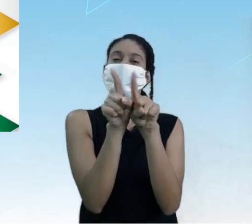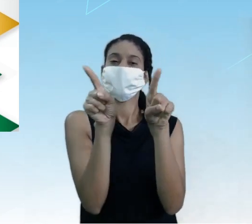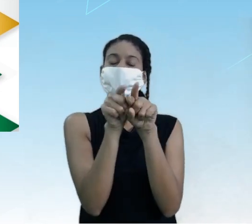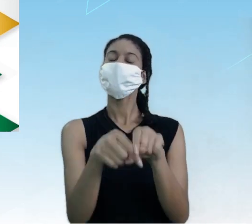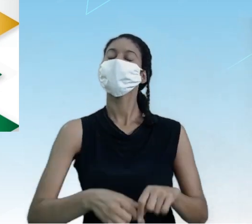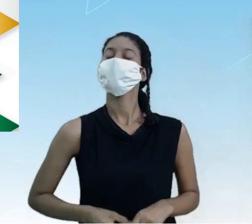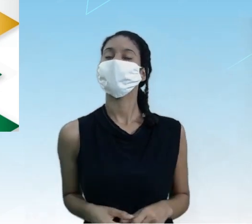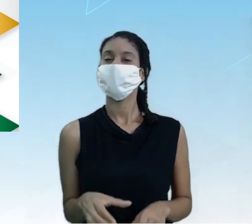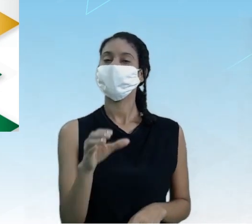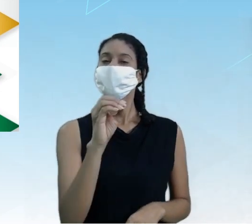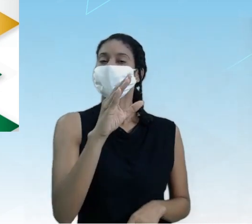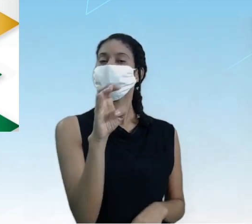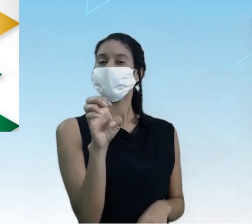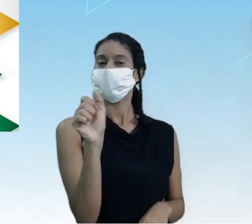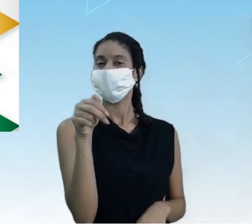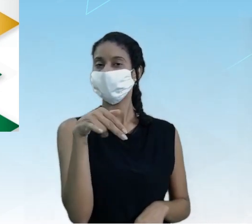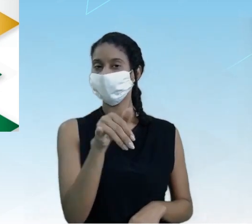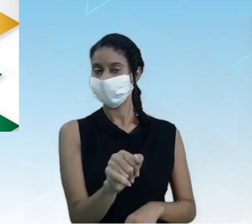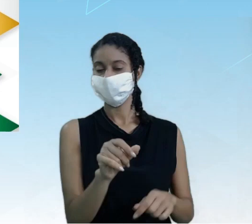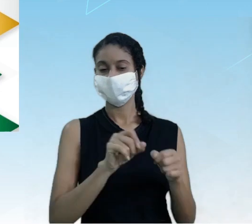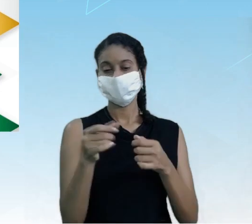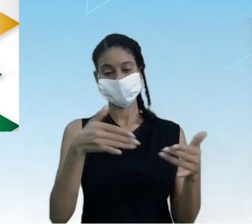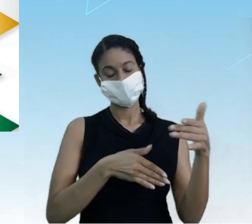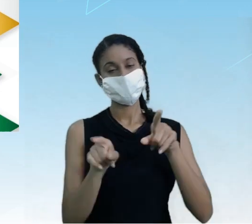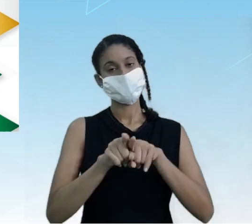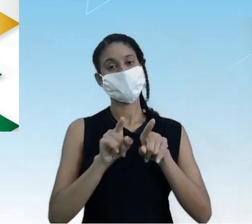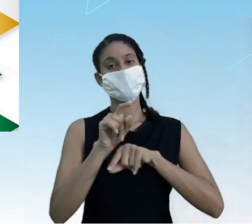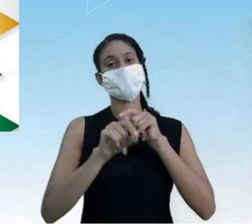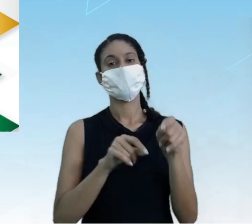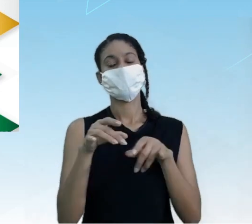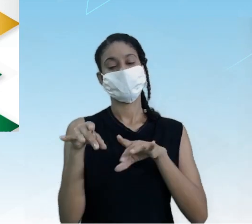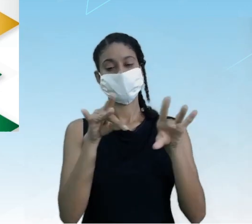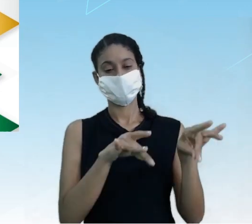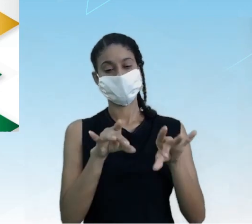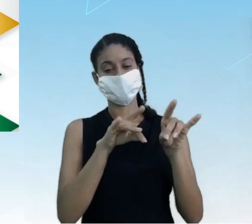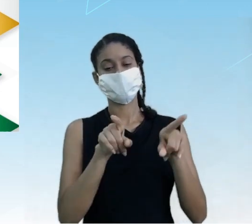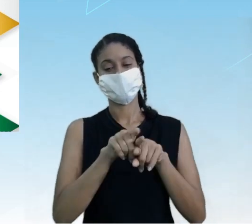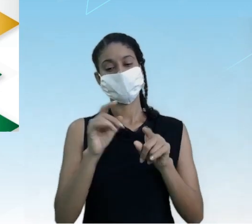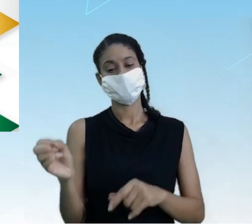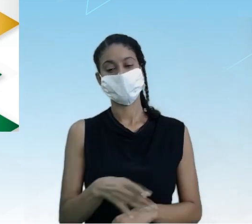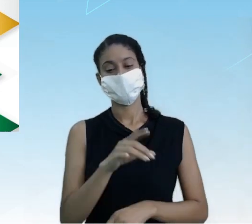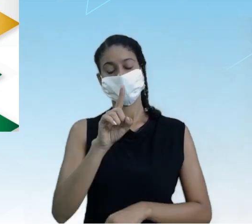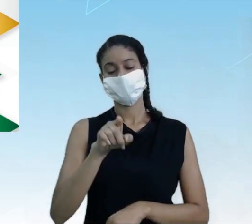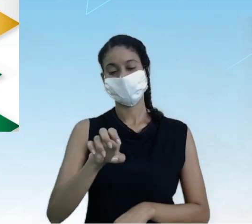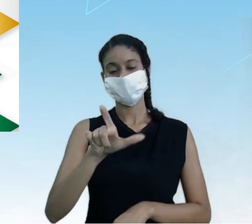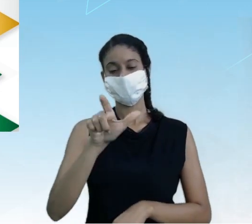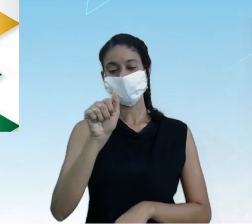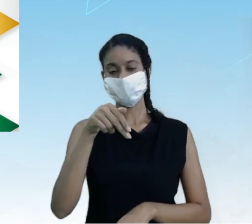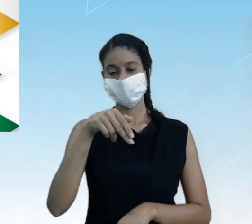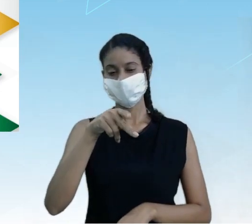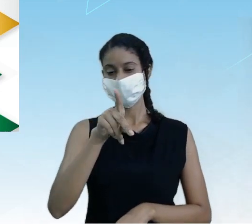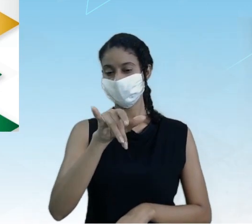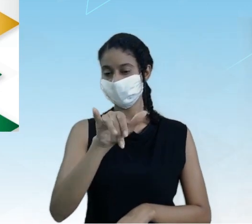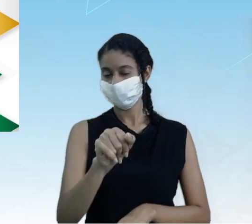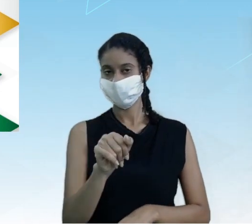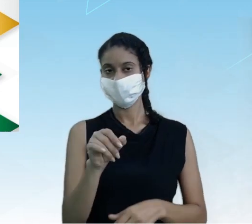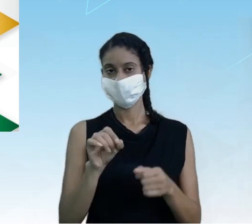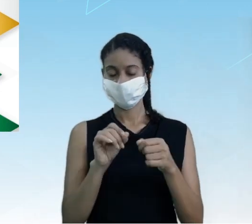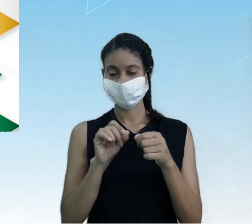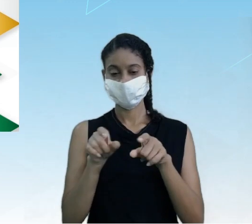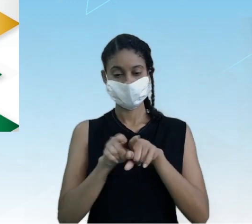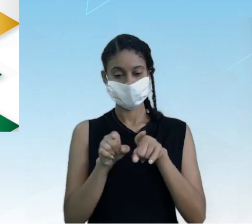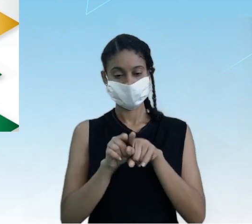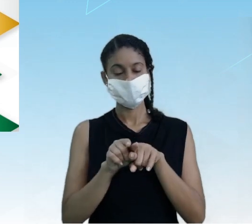a Oceania, fazendo parte, então, da Austrália e da Nova Zelândia, ocupando também esses